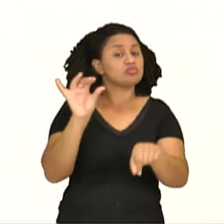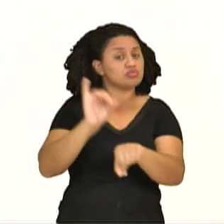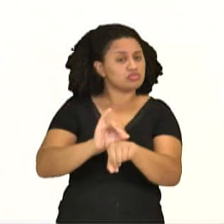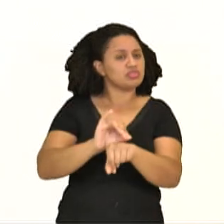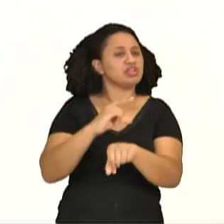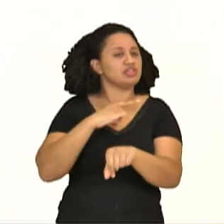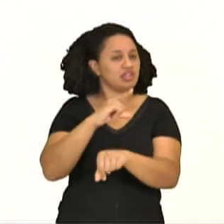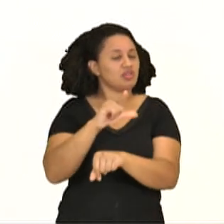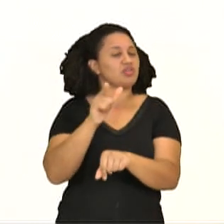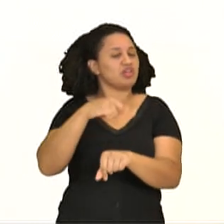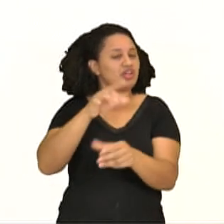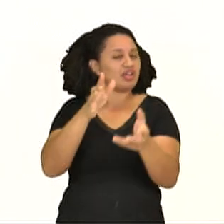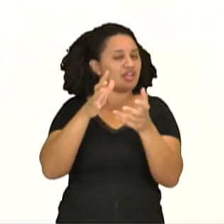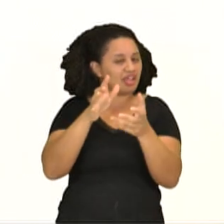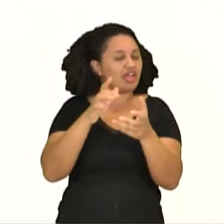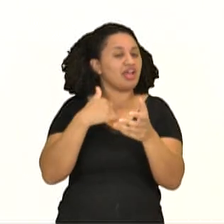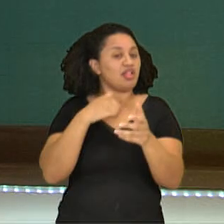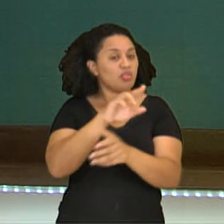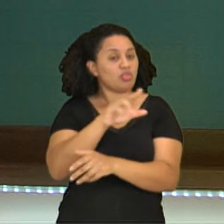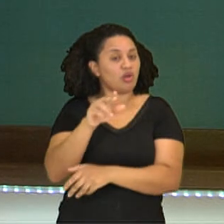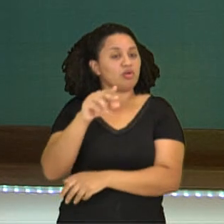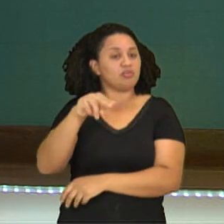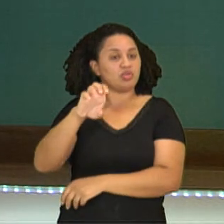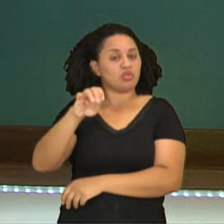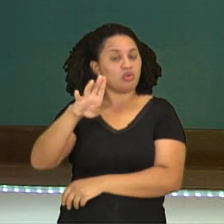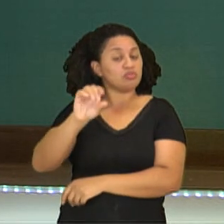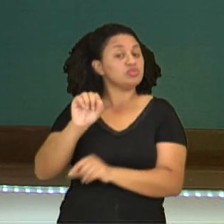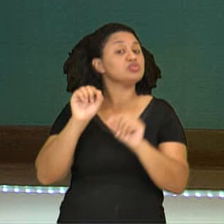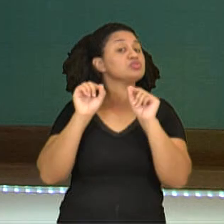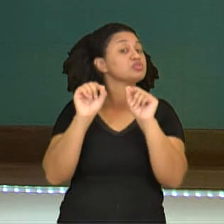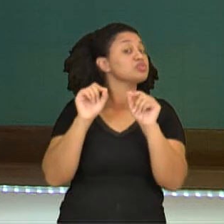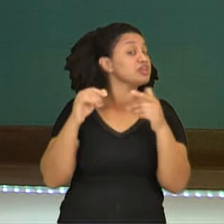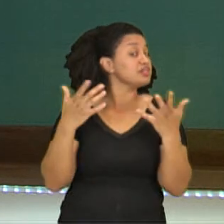bem cobiçado e que dá nome aos cuxitas de Núbios. Qual é?